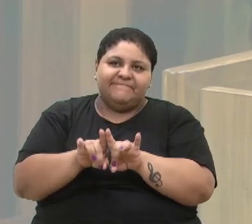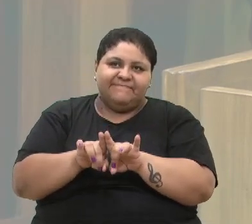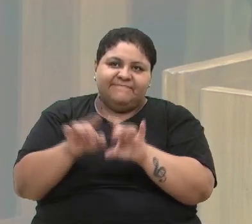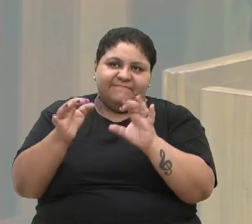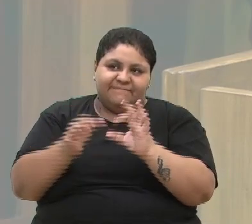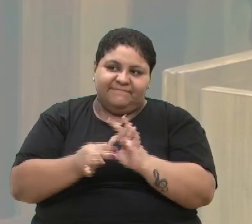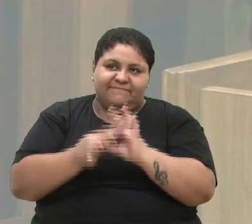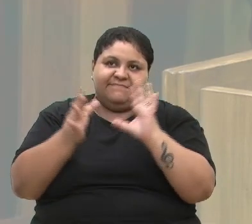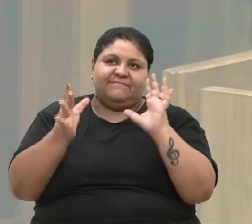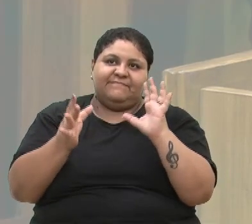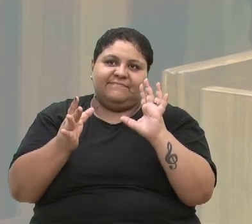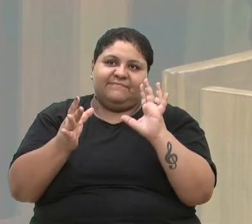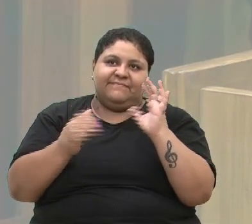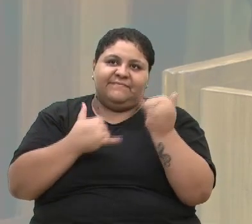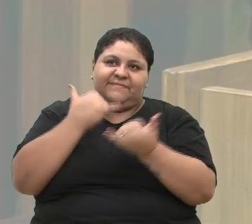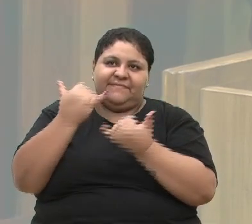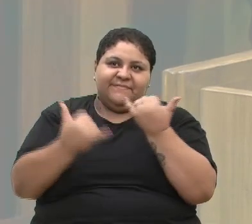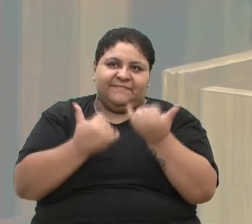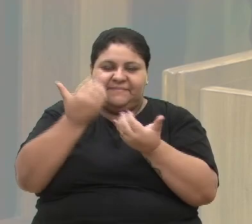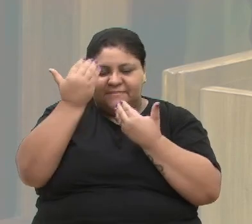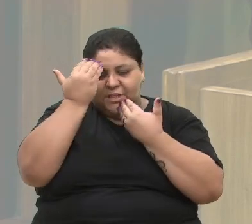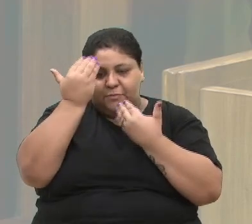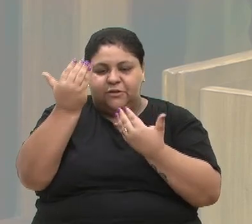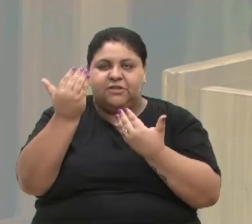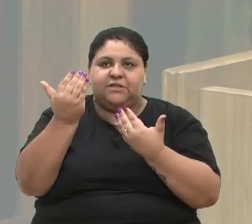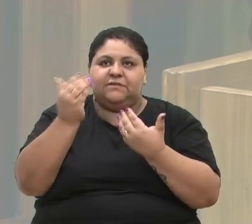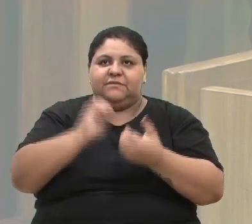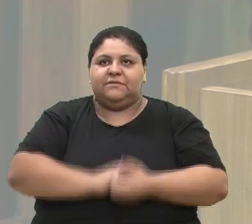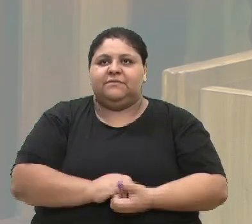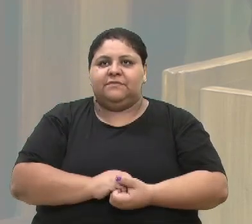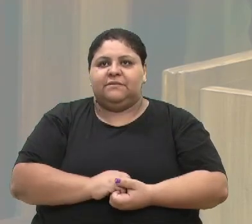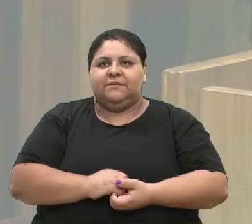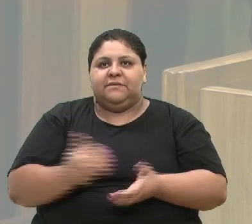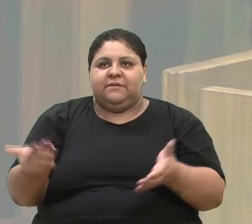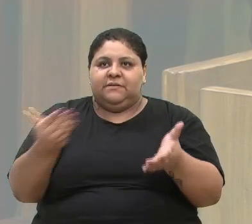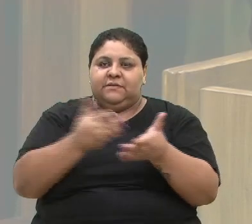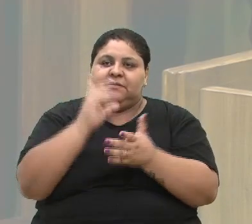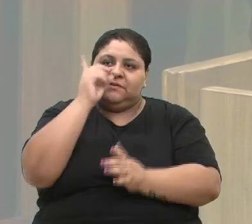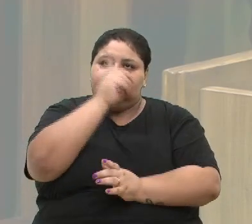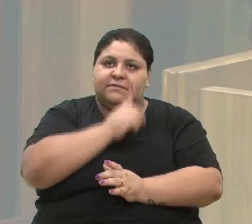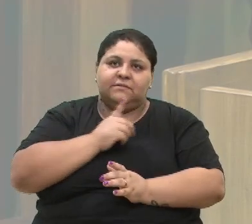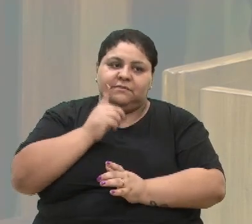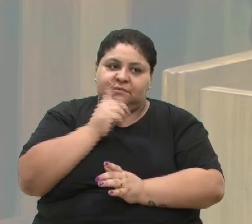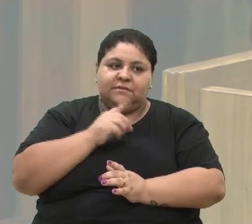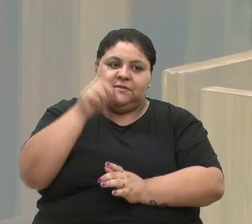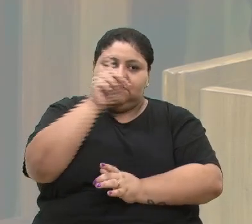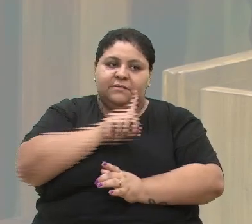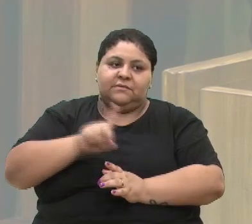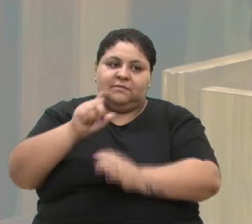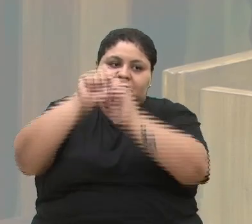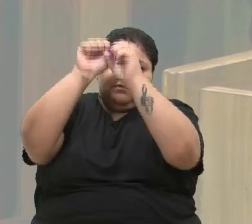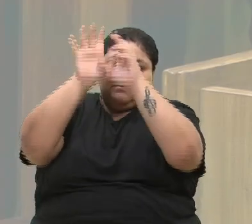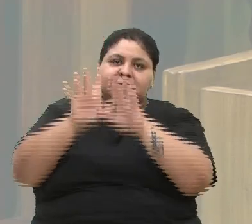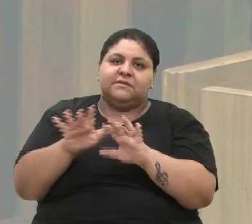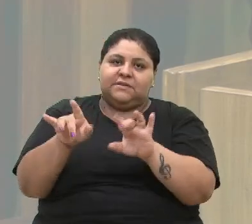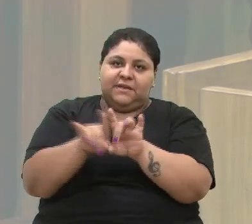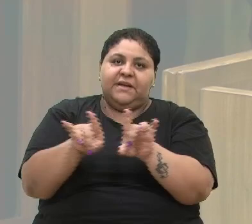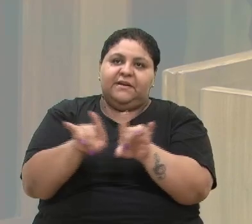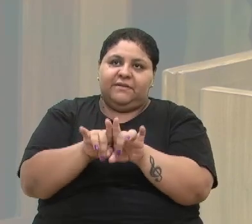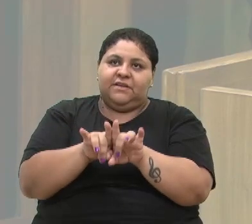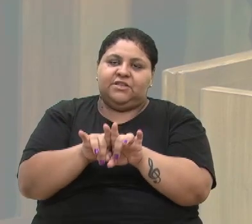liberado para ir lá aos brinquedos infláveis. Obrigado, gente. Até domingo, se Deus quiser, vocês estarão ali na feira junto com nós e estaremos com grande